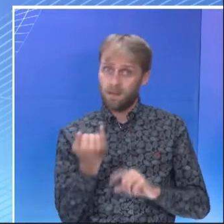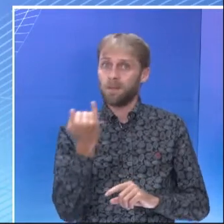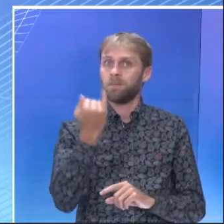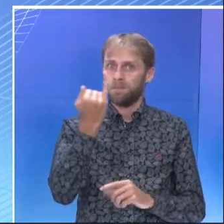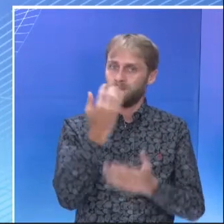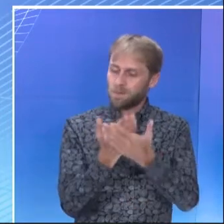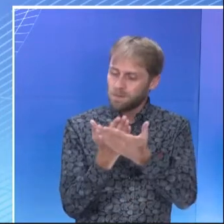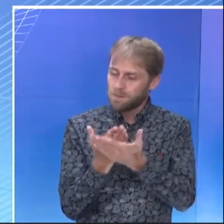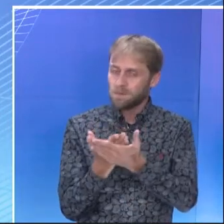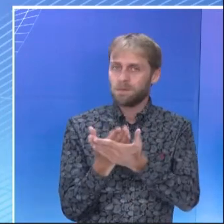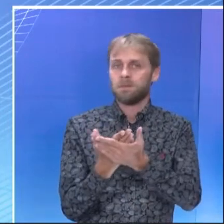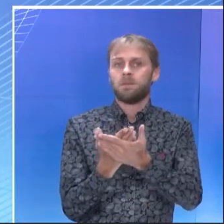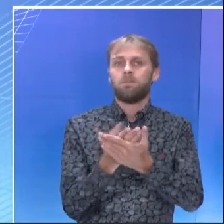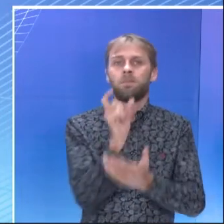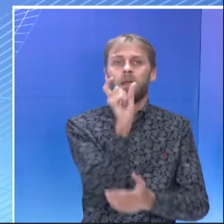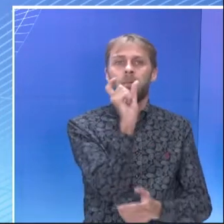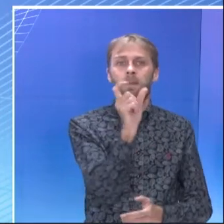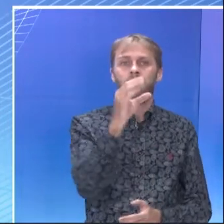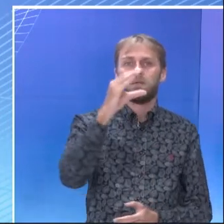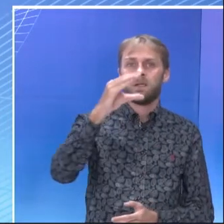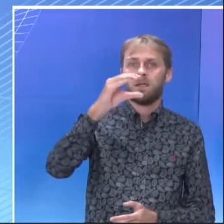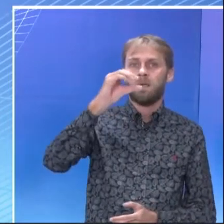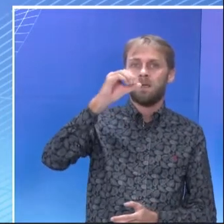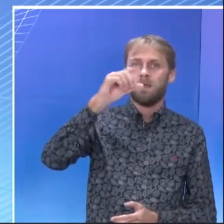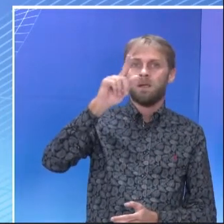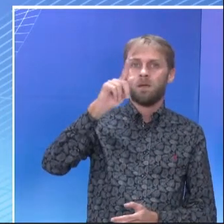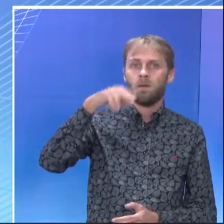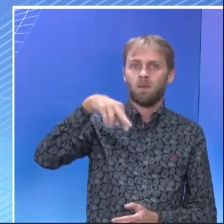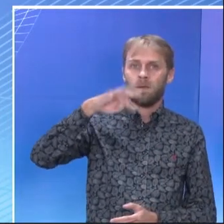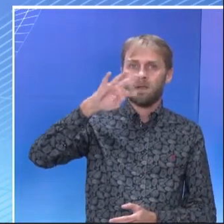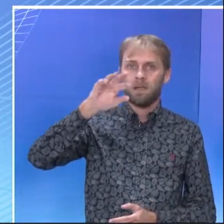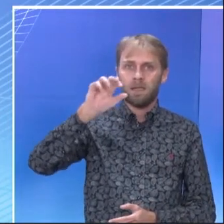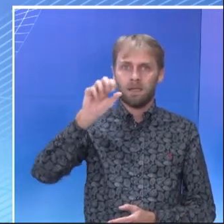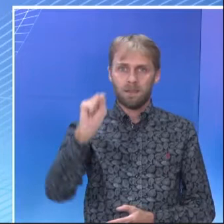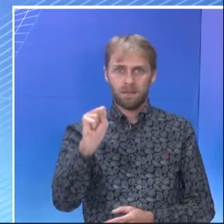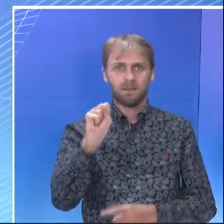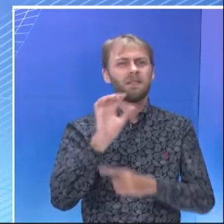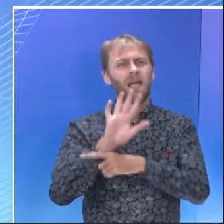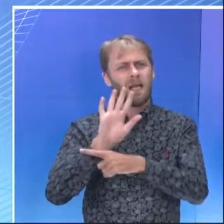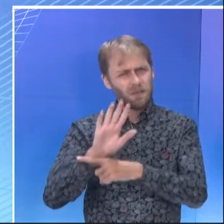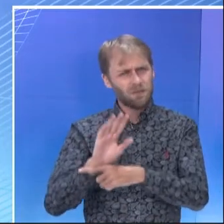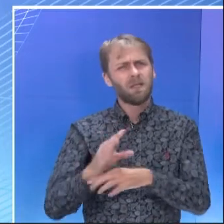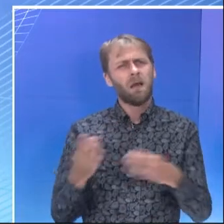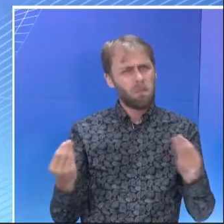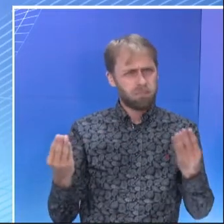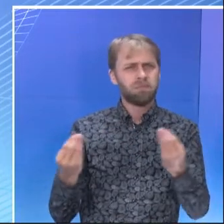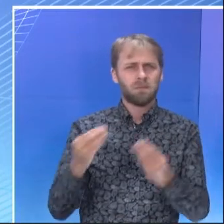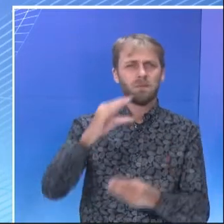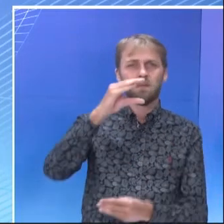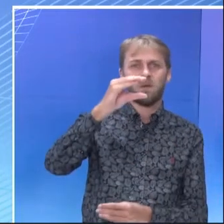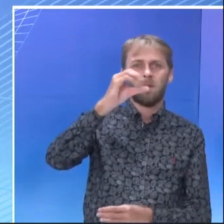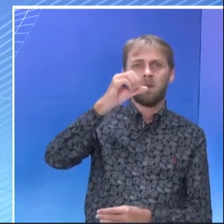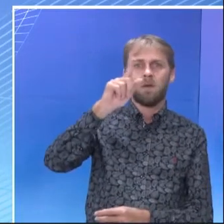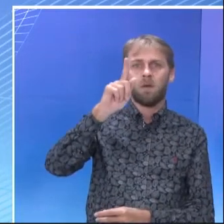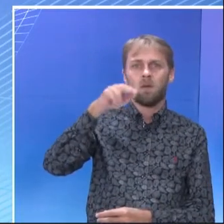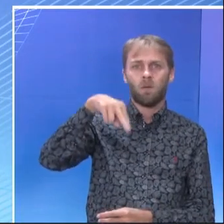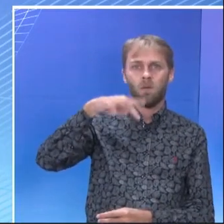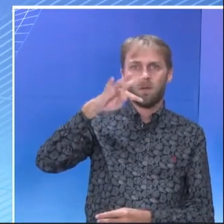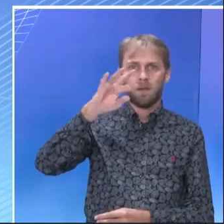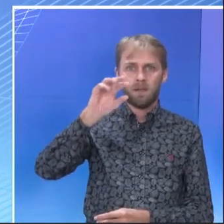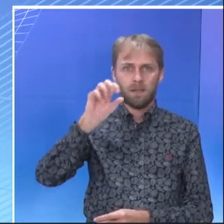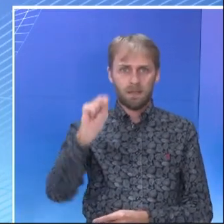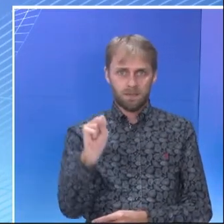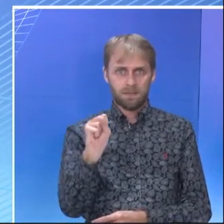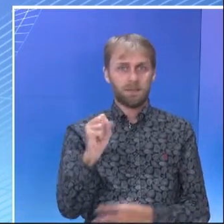também estudar. As palavras cognatas e os falsos cognatos. As cognatas te ajudam pra caramba você entender um texto. Nós temos